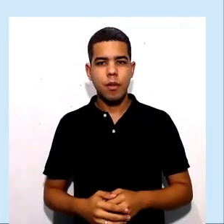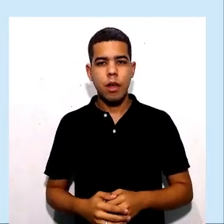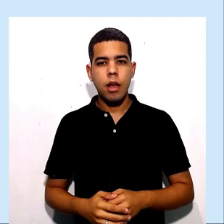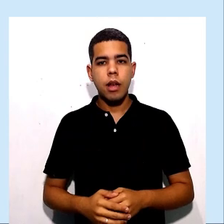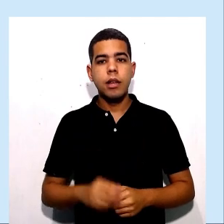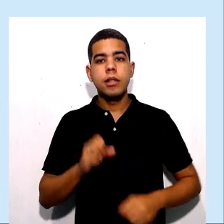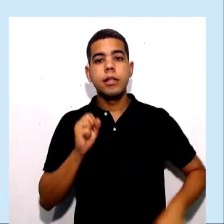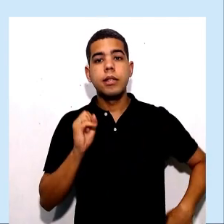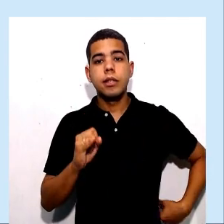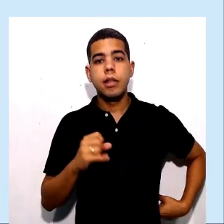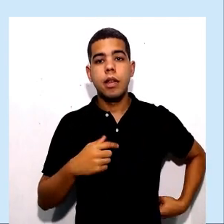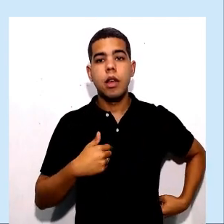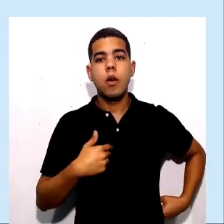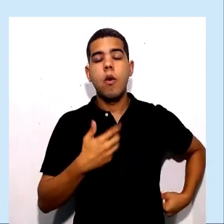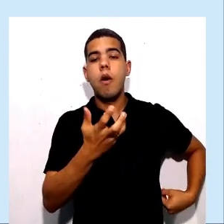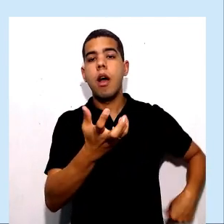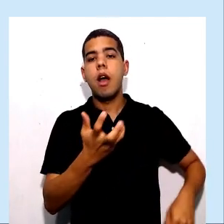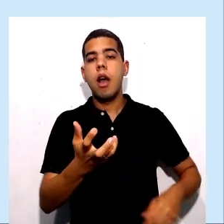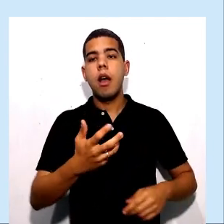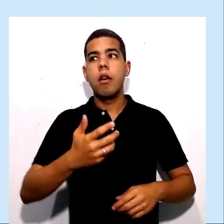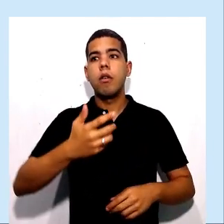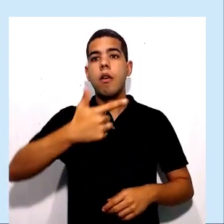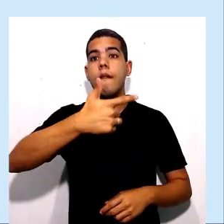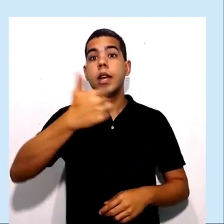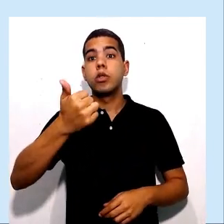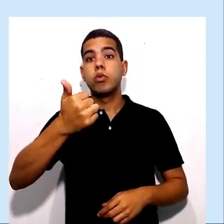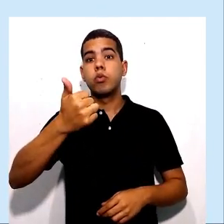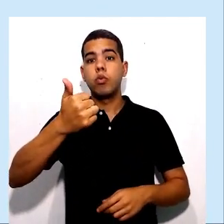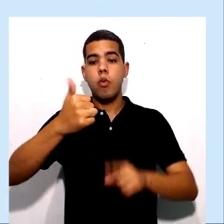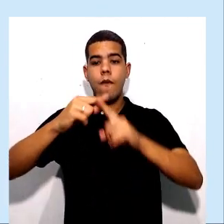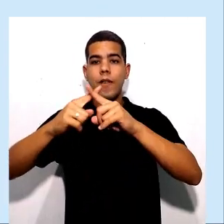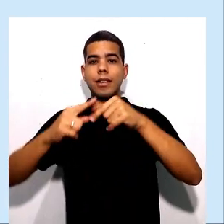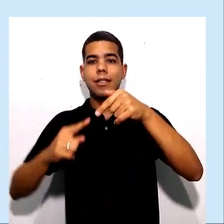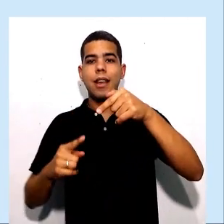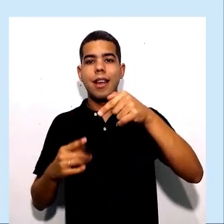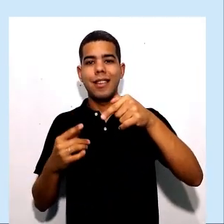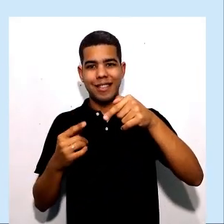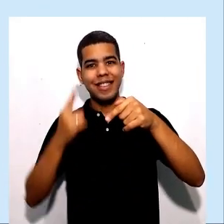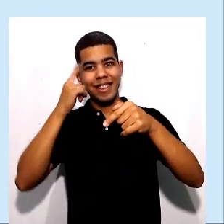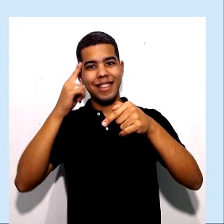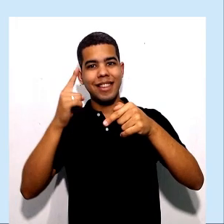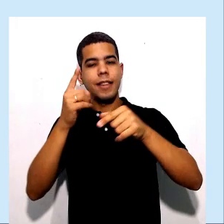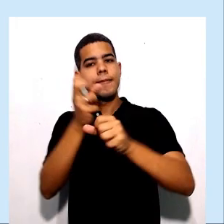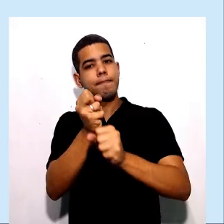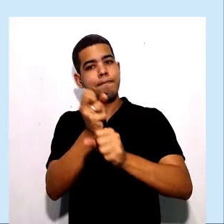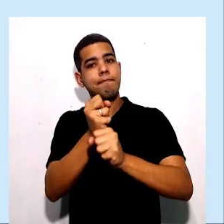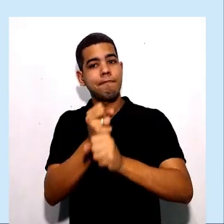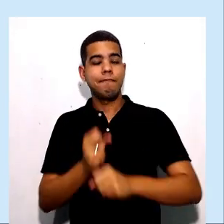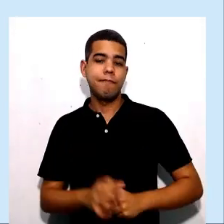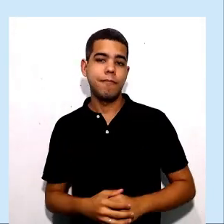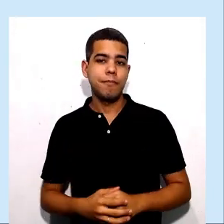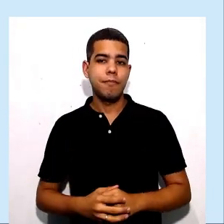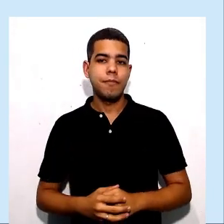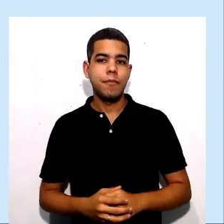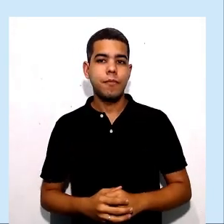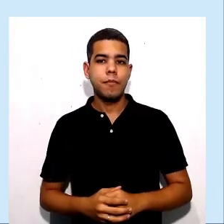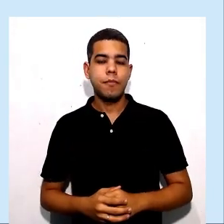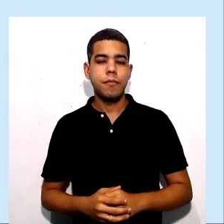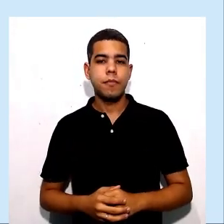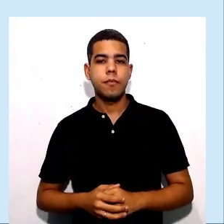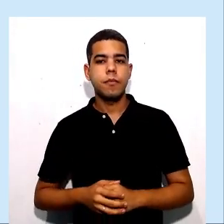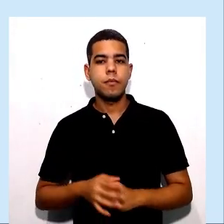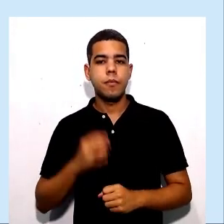saber a posição, a 21ª, 7 vezes 21. Então, a gente vai